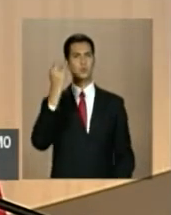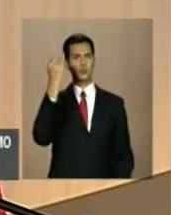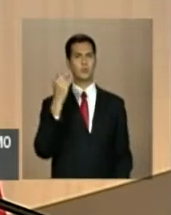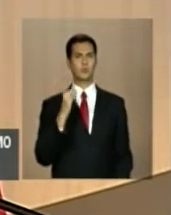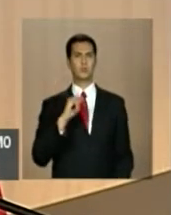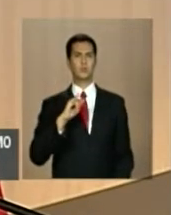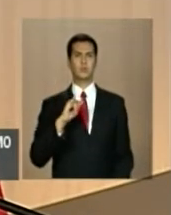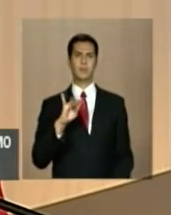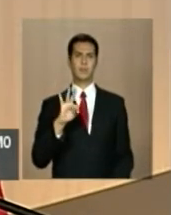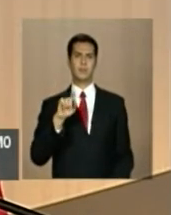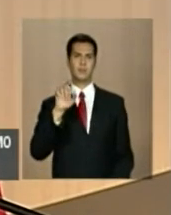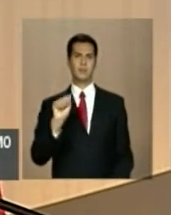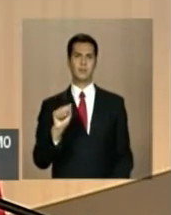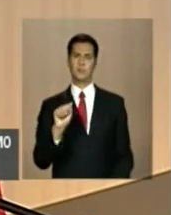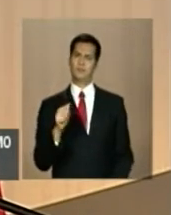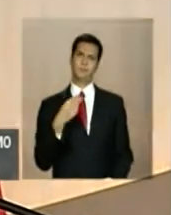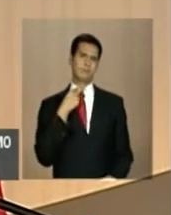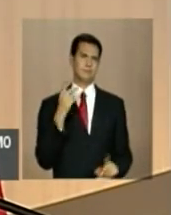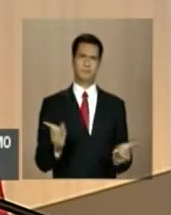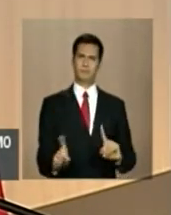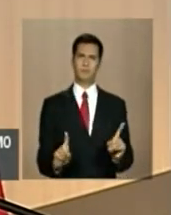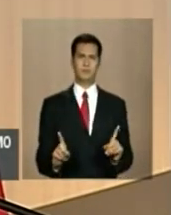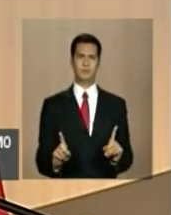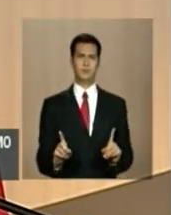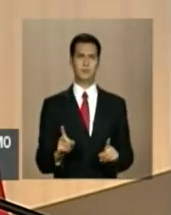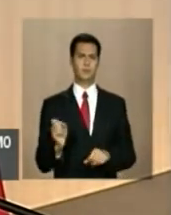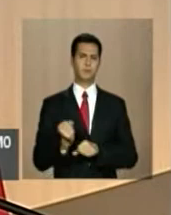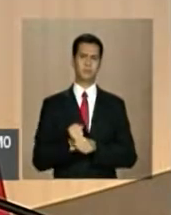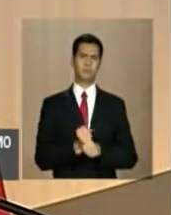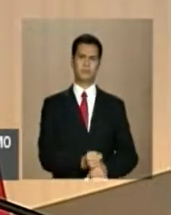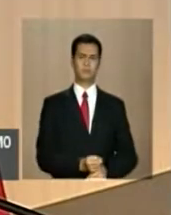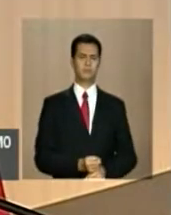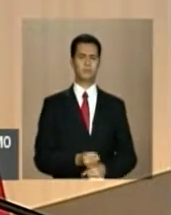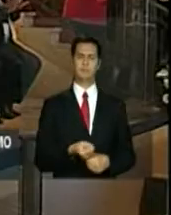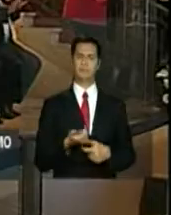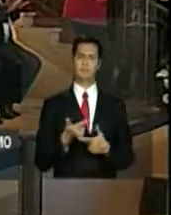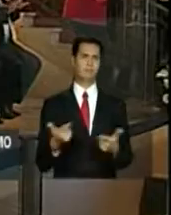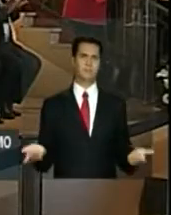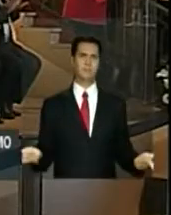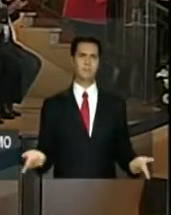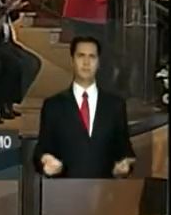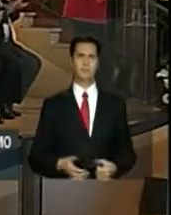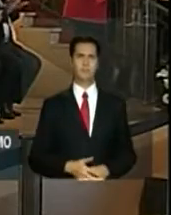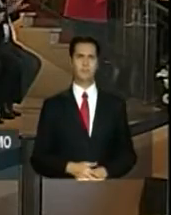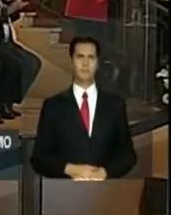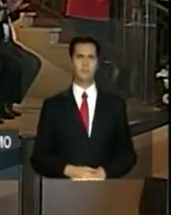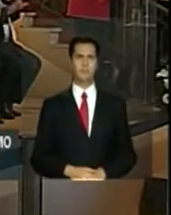juros que o país veio mantendo ao longo dos anos. Não há razão técnica.